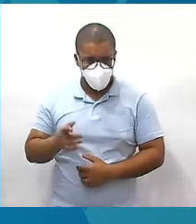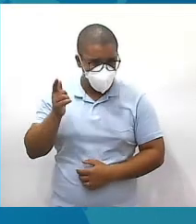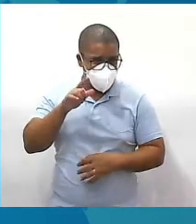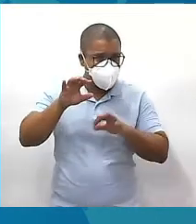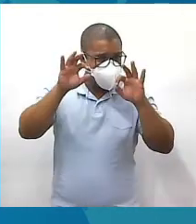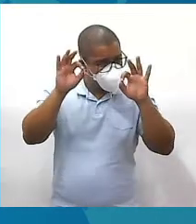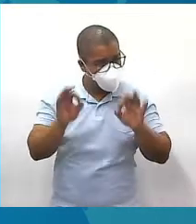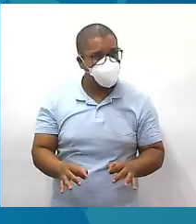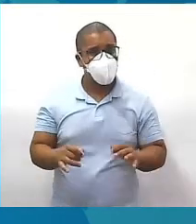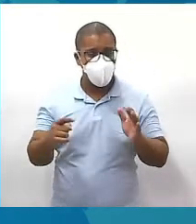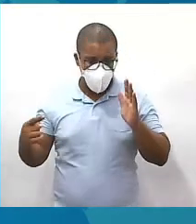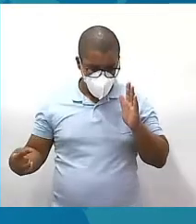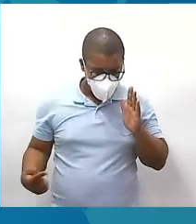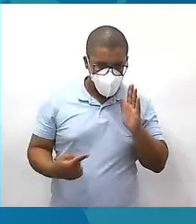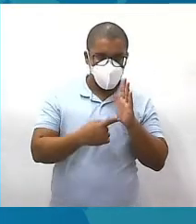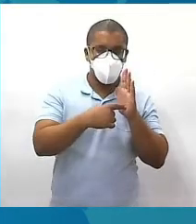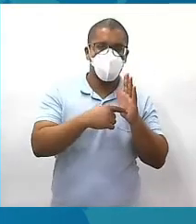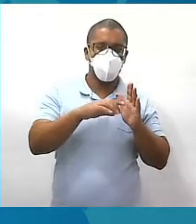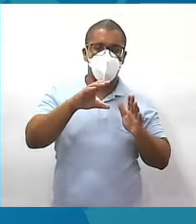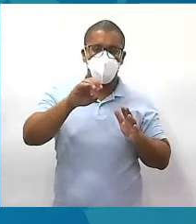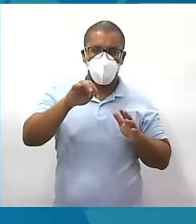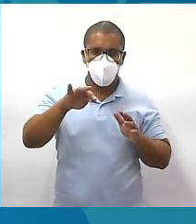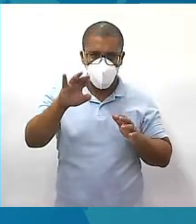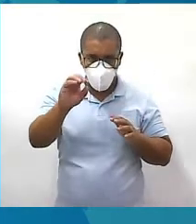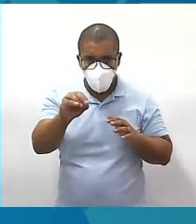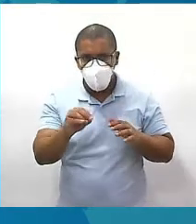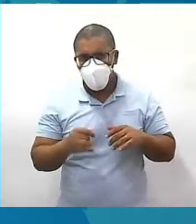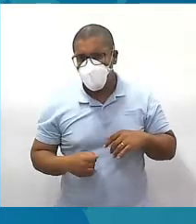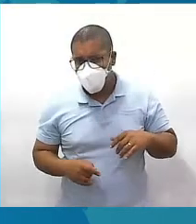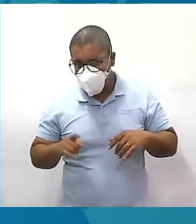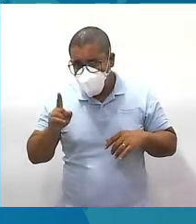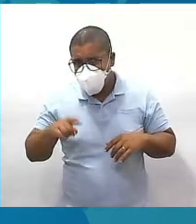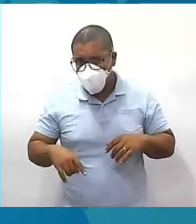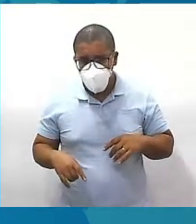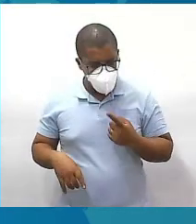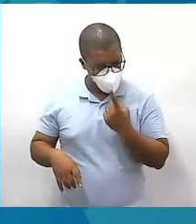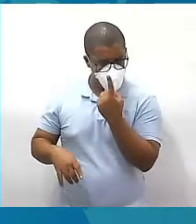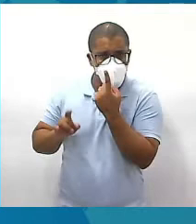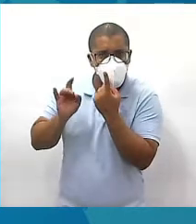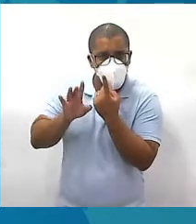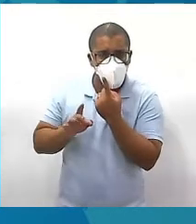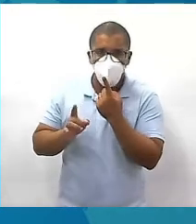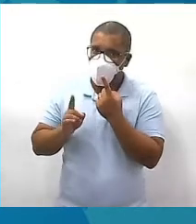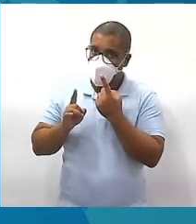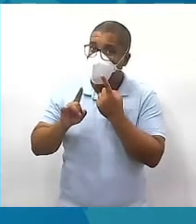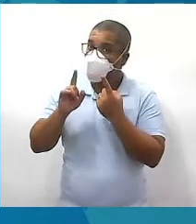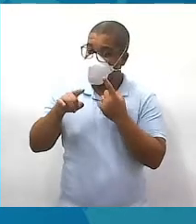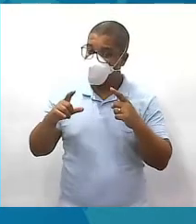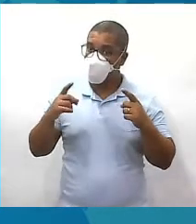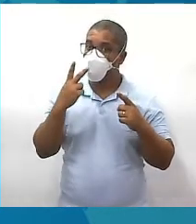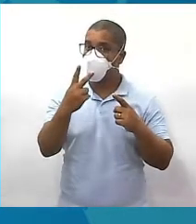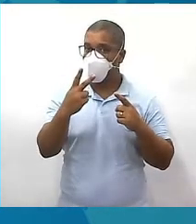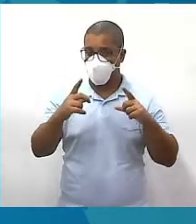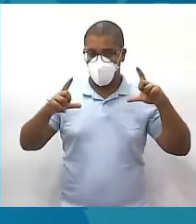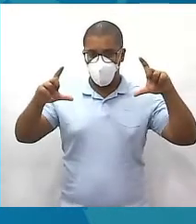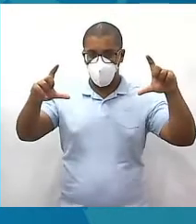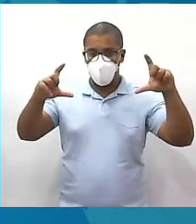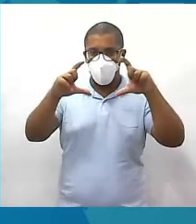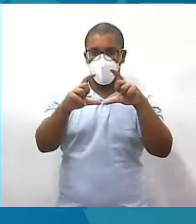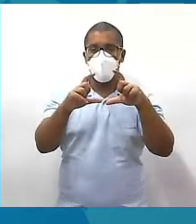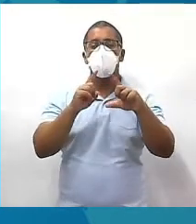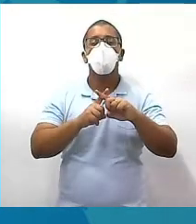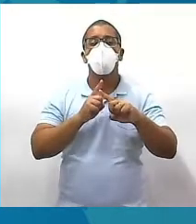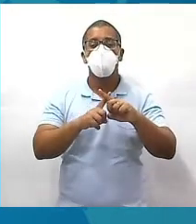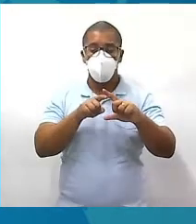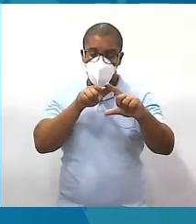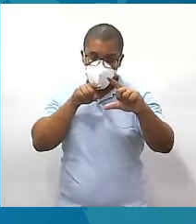das circunferências. Peraí, professor, não seria no centro de uma das circunferências? Não, o centro aí do alvo, ele